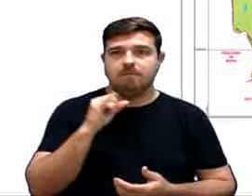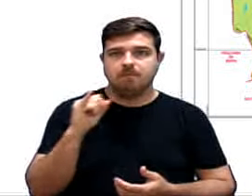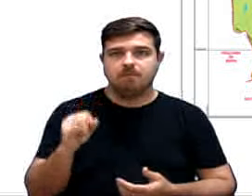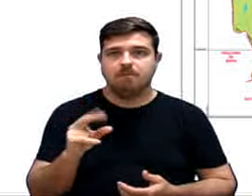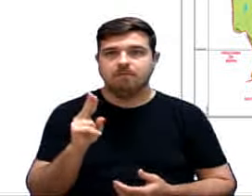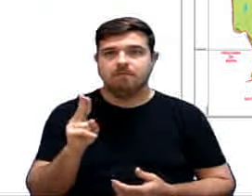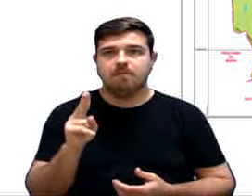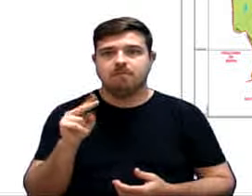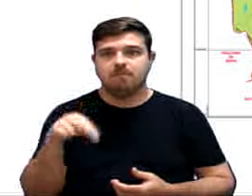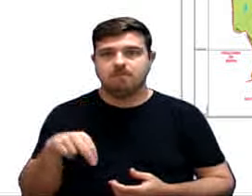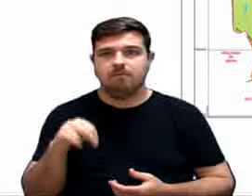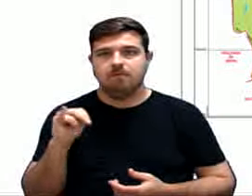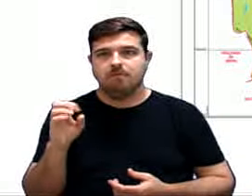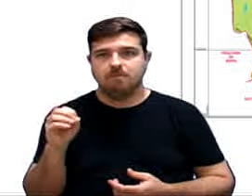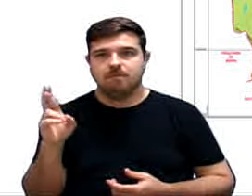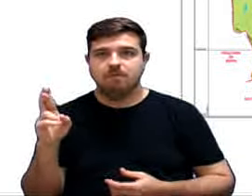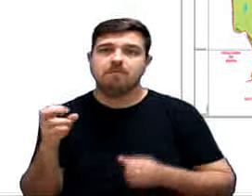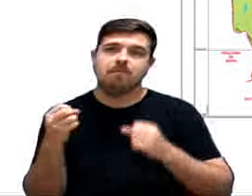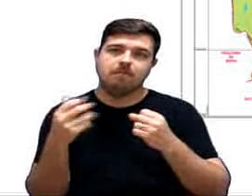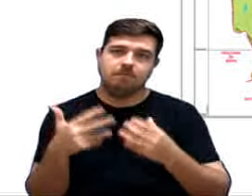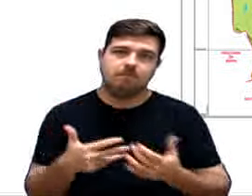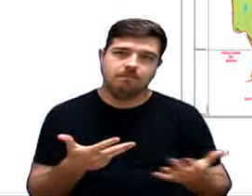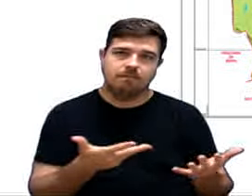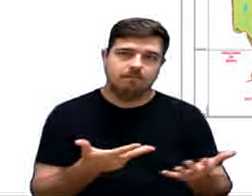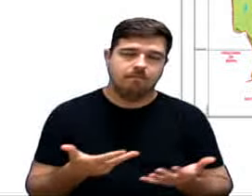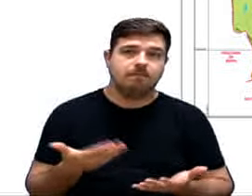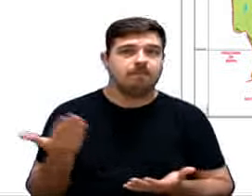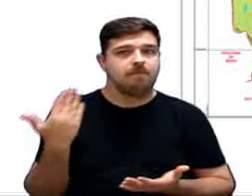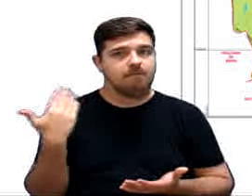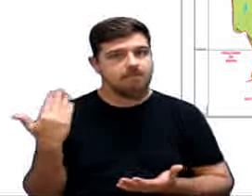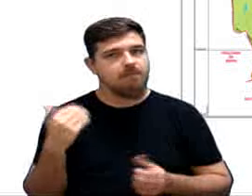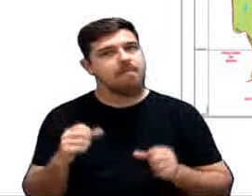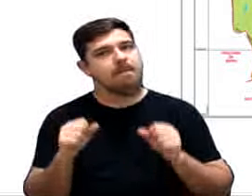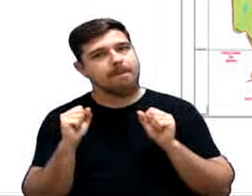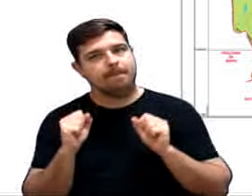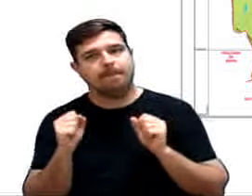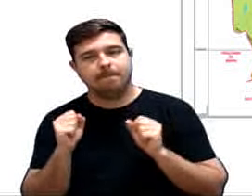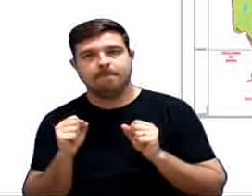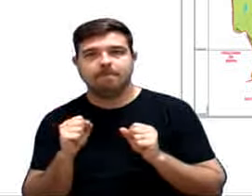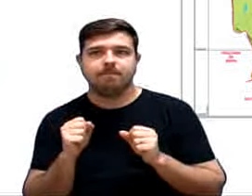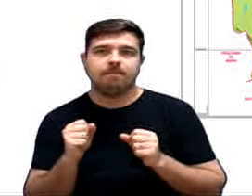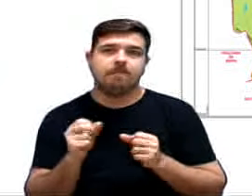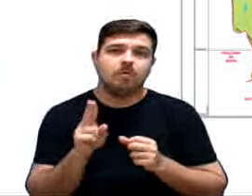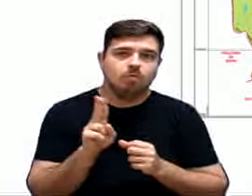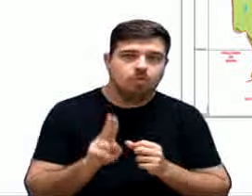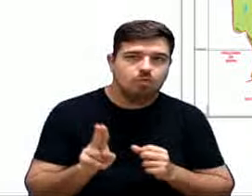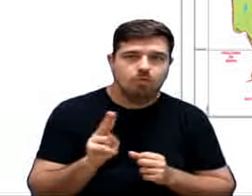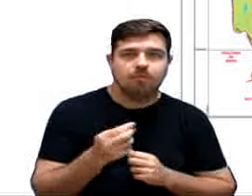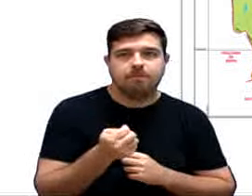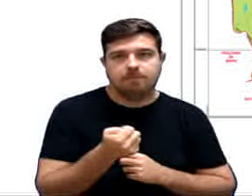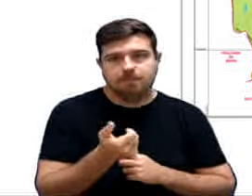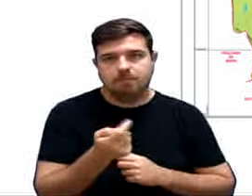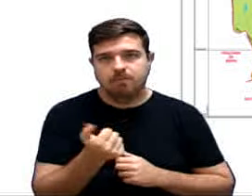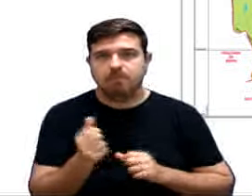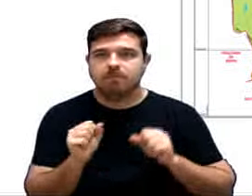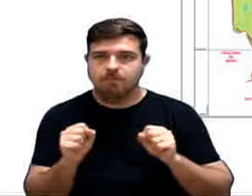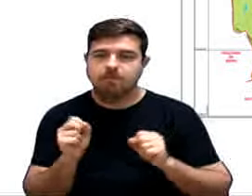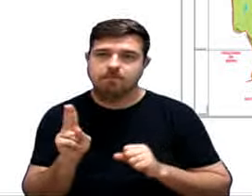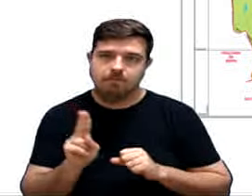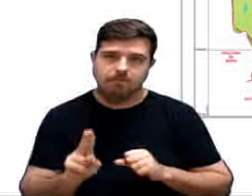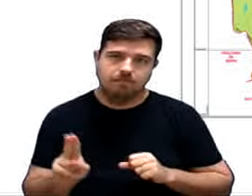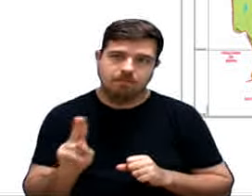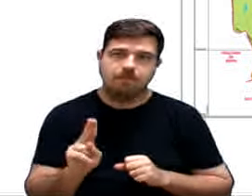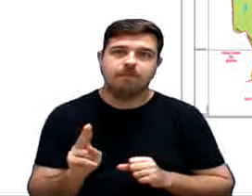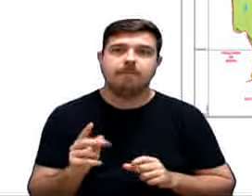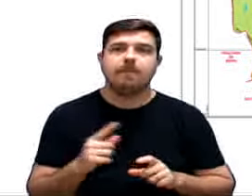zca zona de conservação e era permitido alguns usos e e alguma